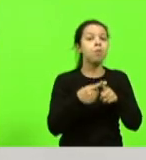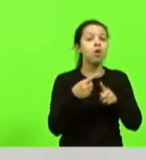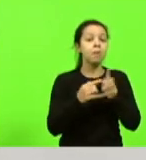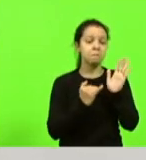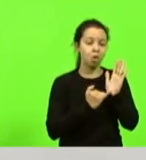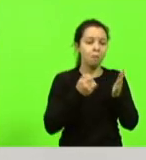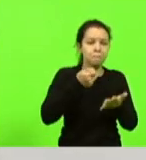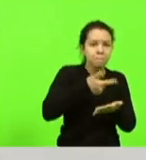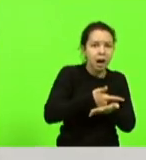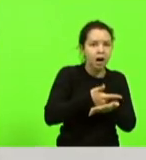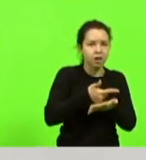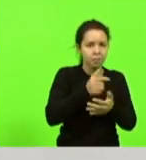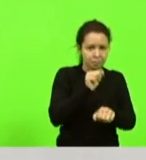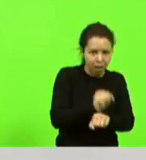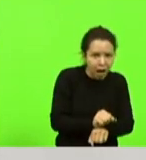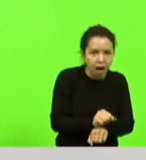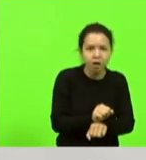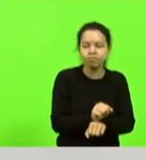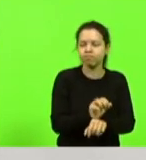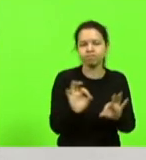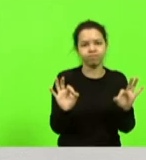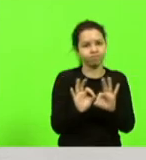o empresariado, deputado Wilson Berlanda.